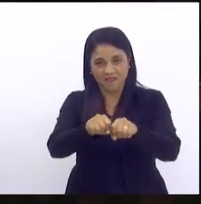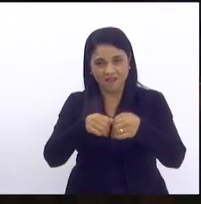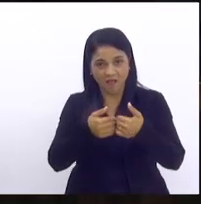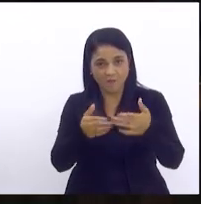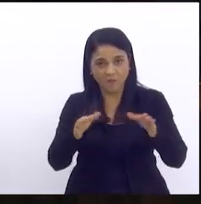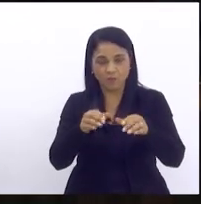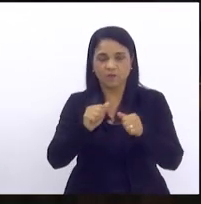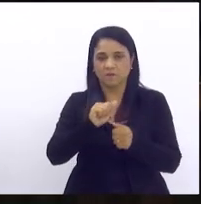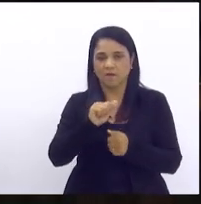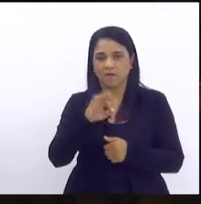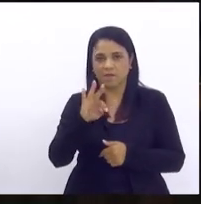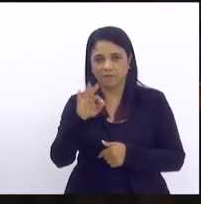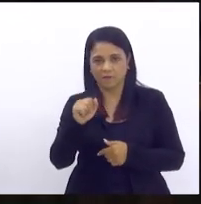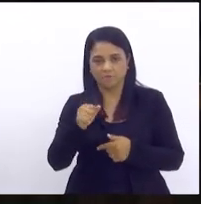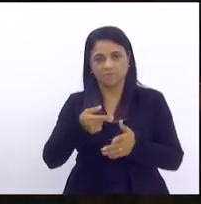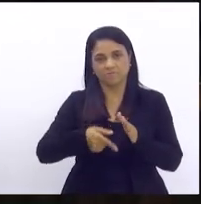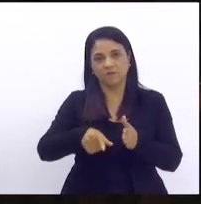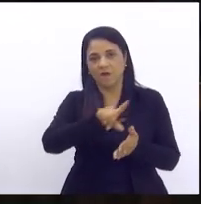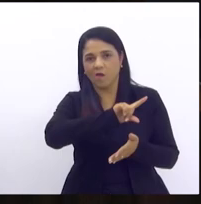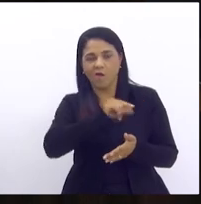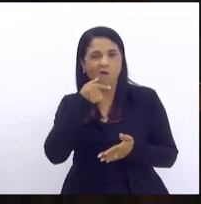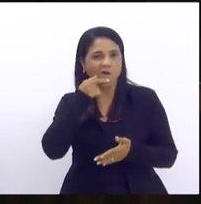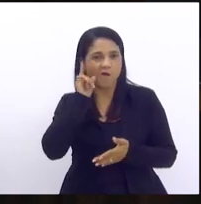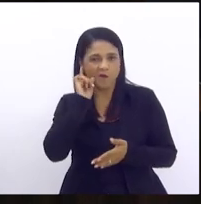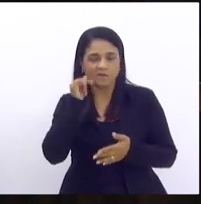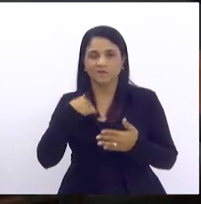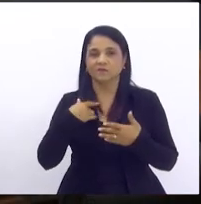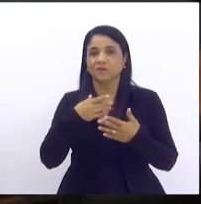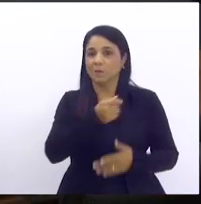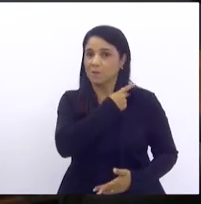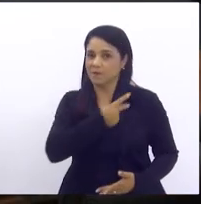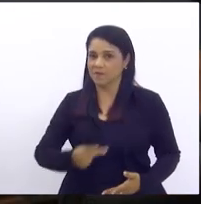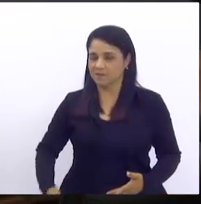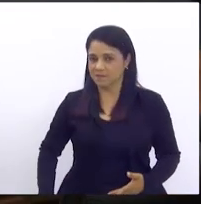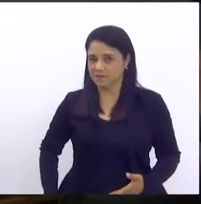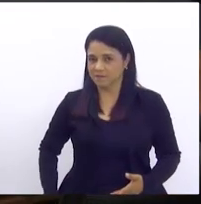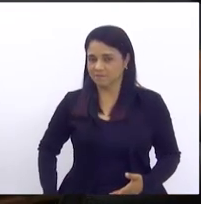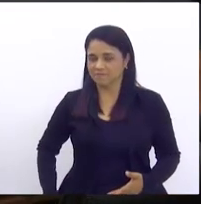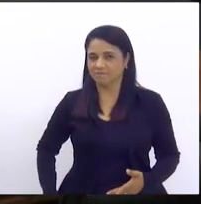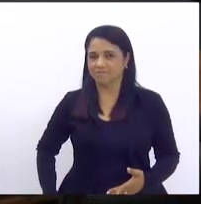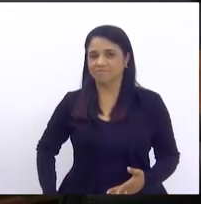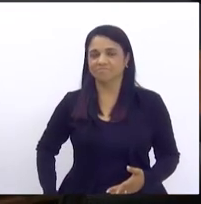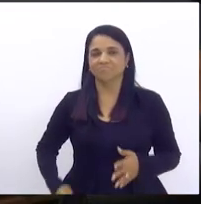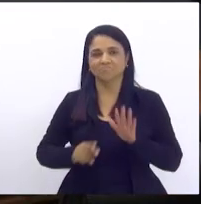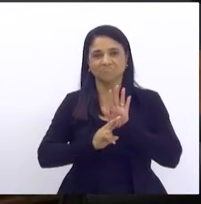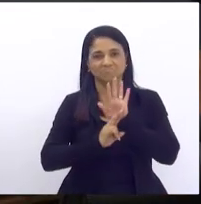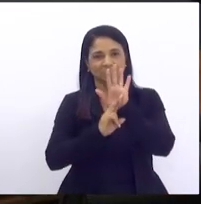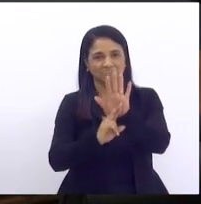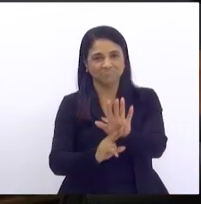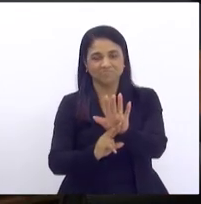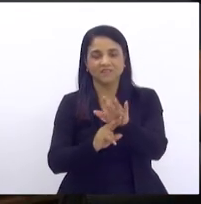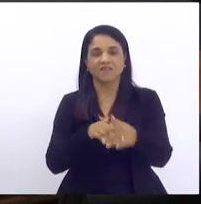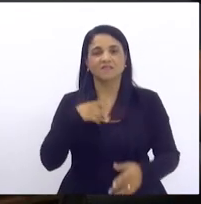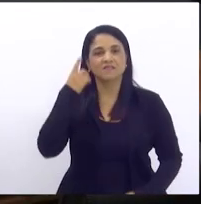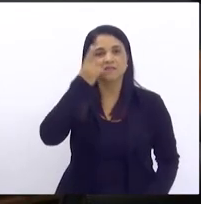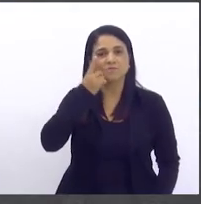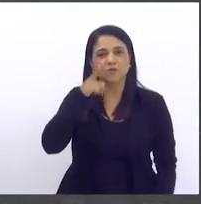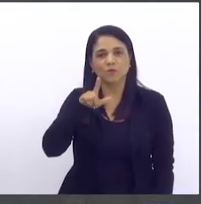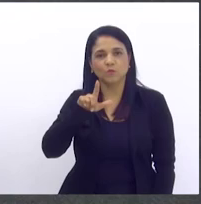anterior. Senhora presidente em exercício, deputada